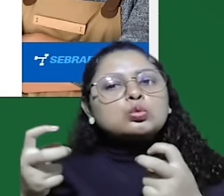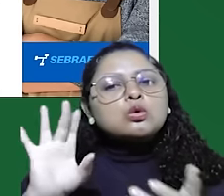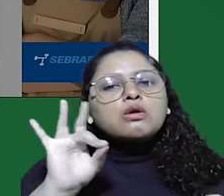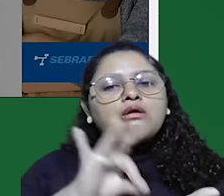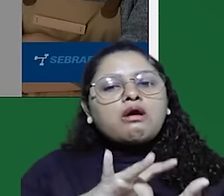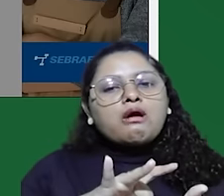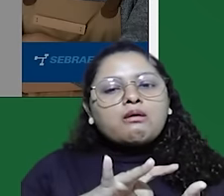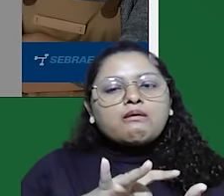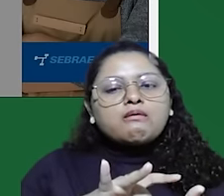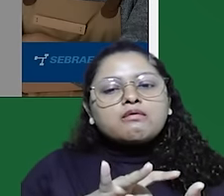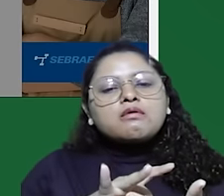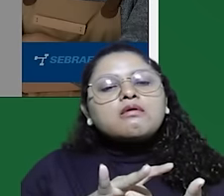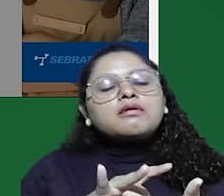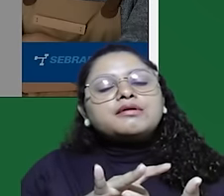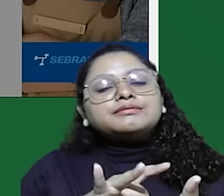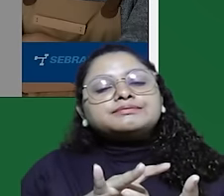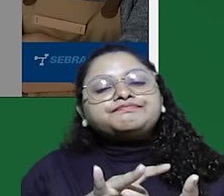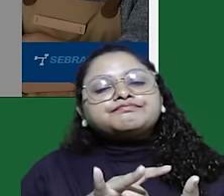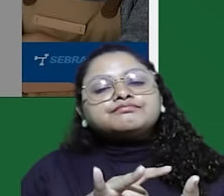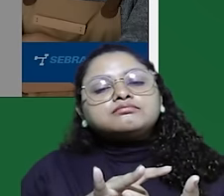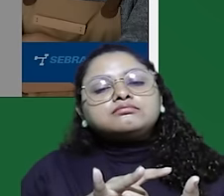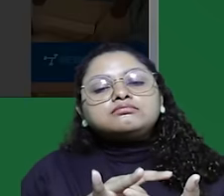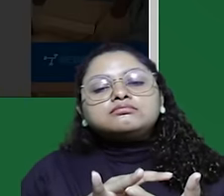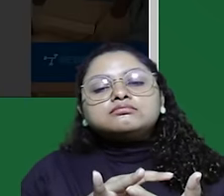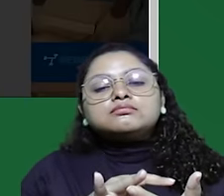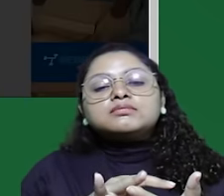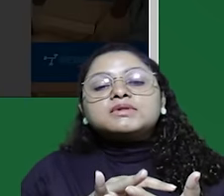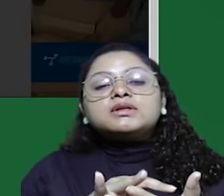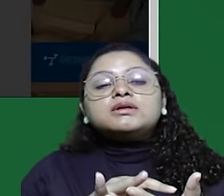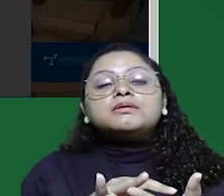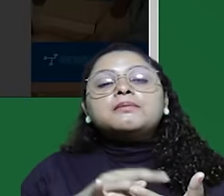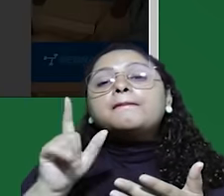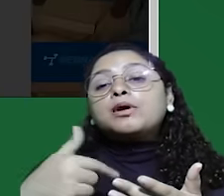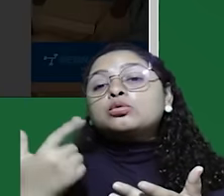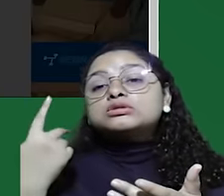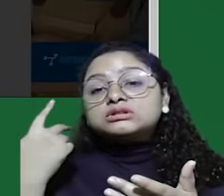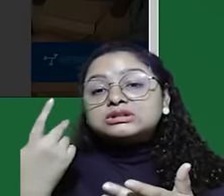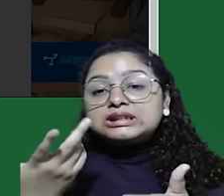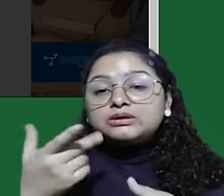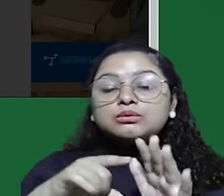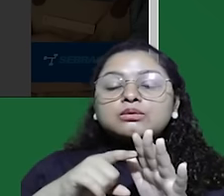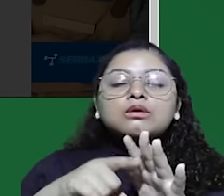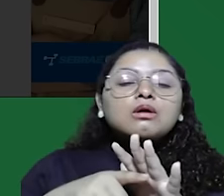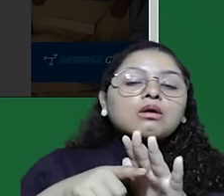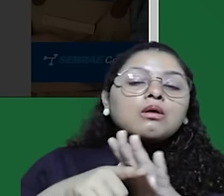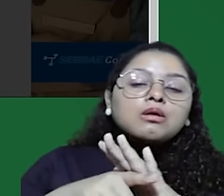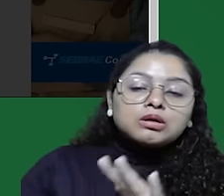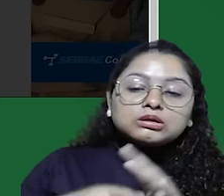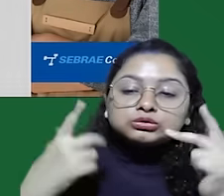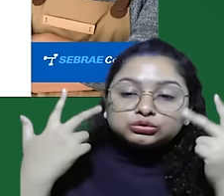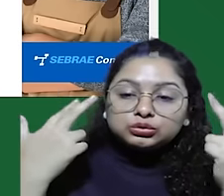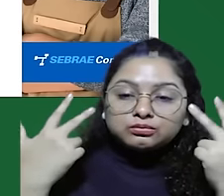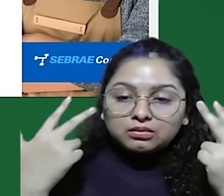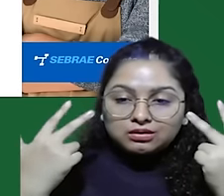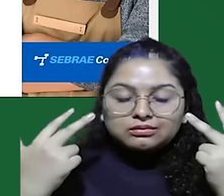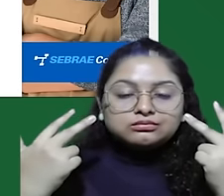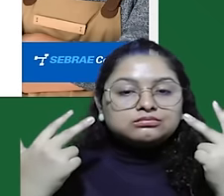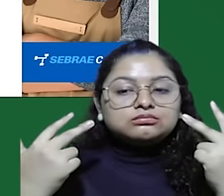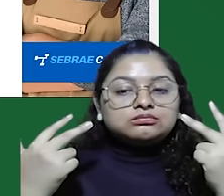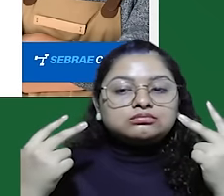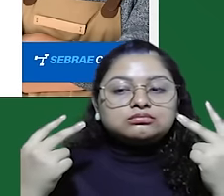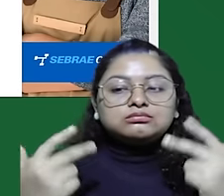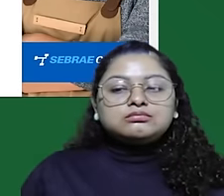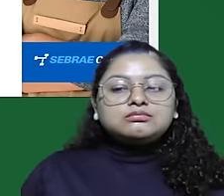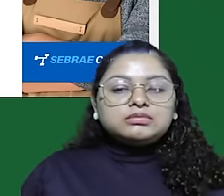real para alcançar o regime normal o regime periódico de apuração não significa que